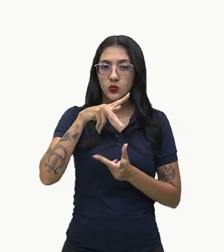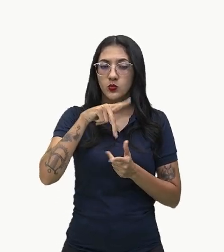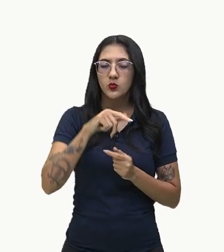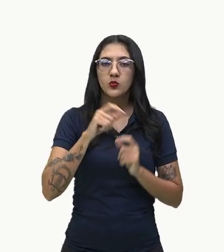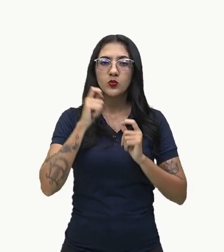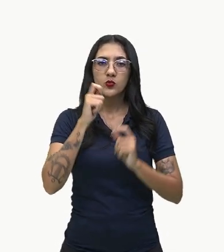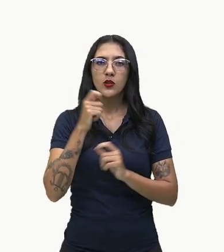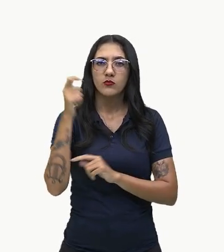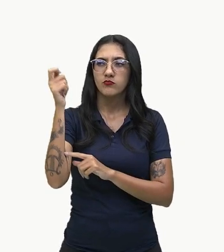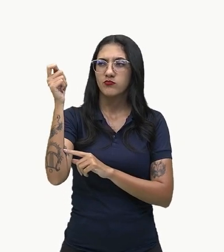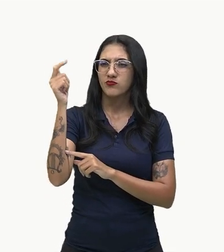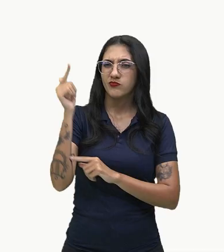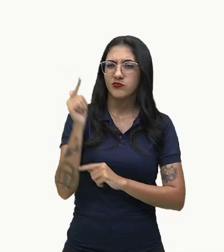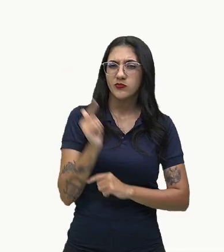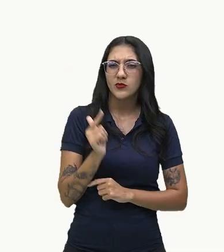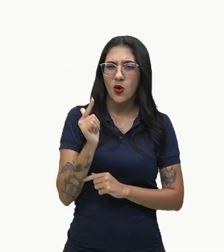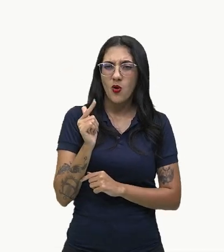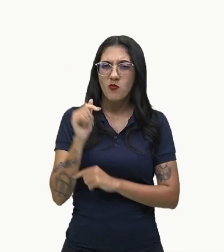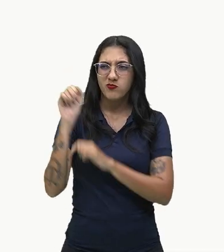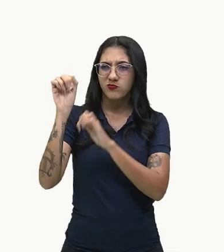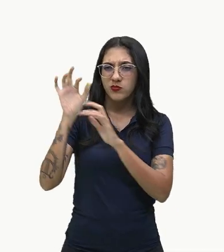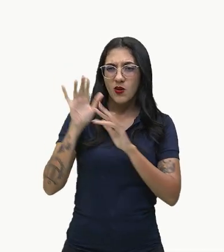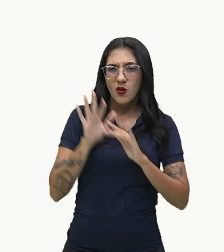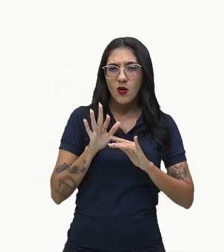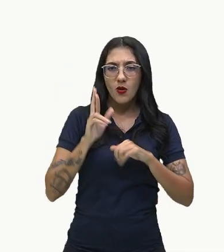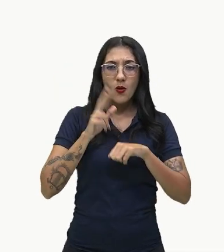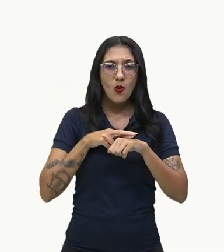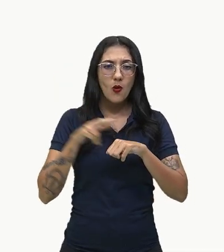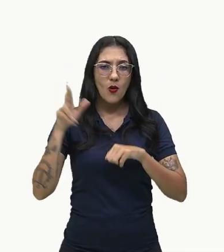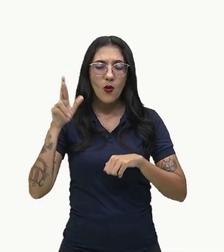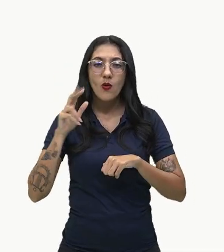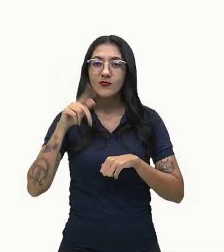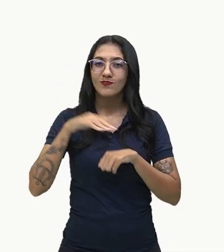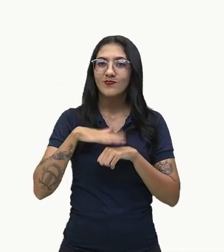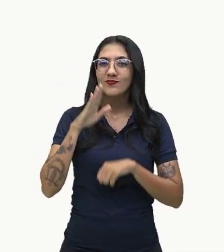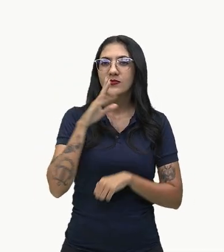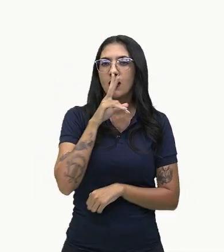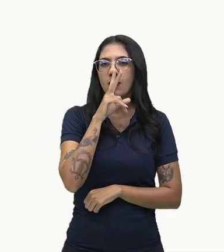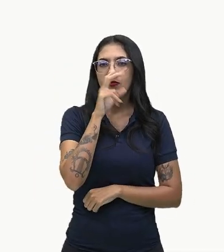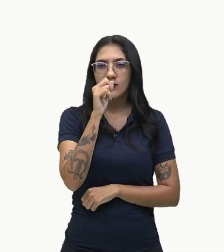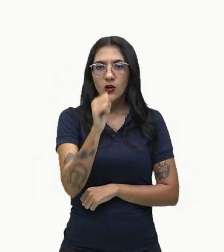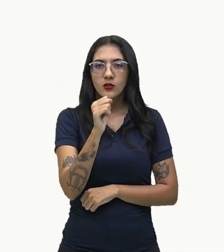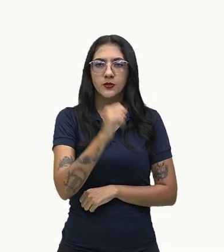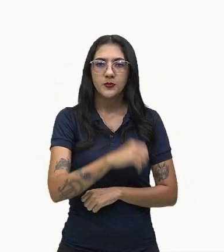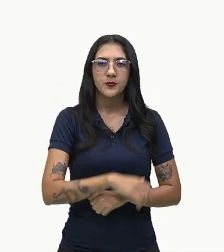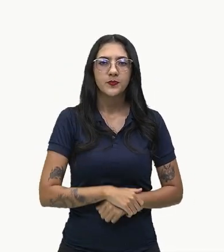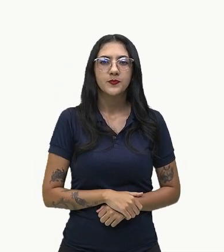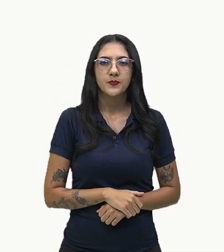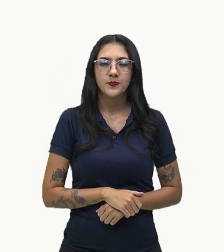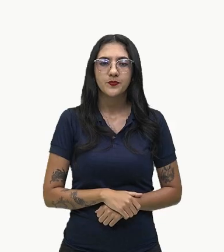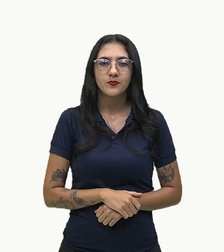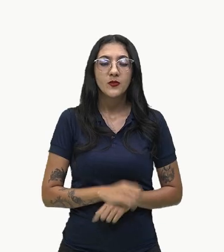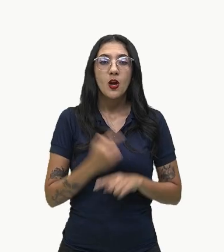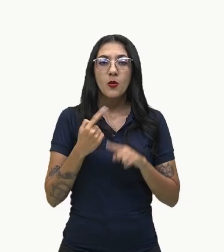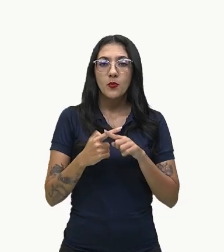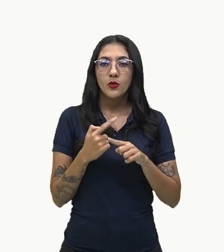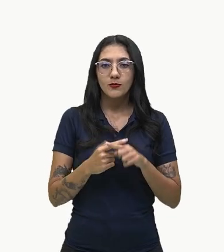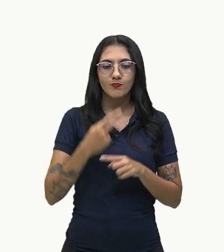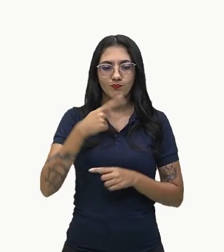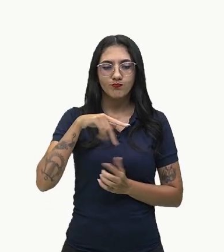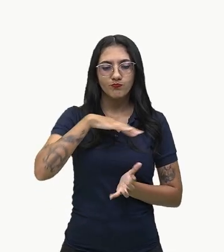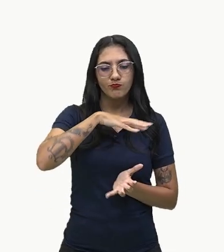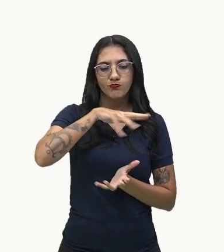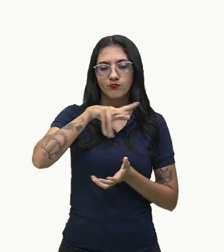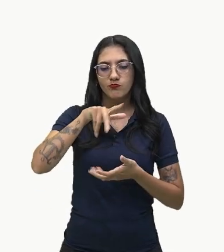que os raios solares eles chegam com maior intensidade. Isso porque o nosso planeta